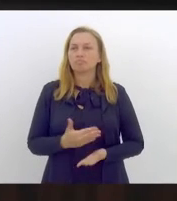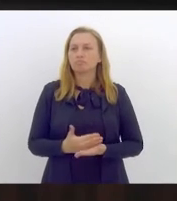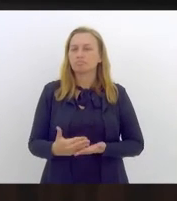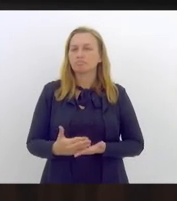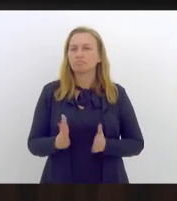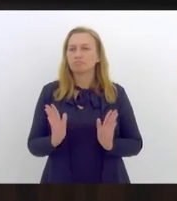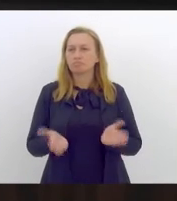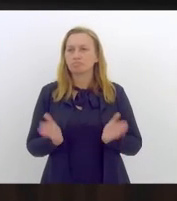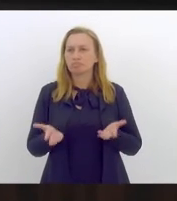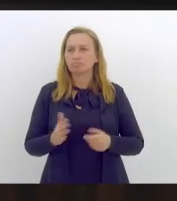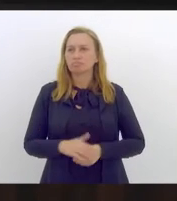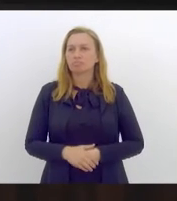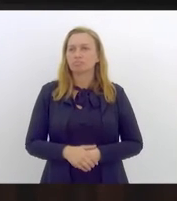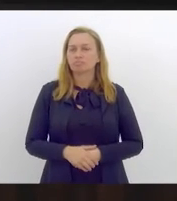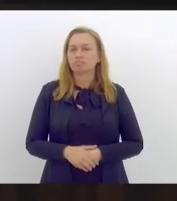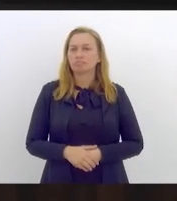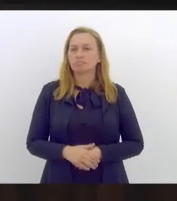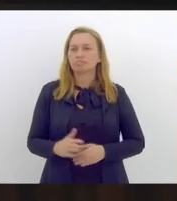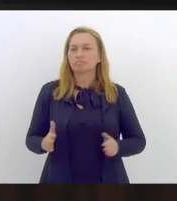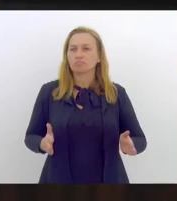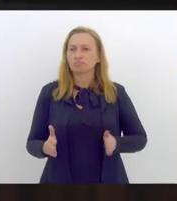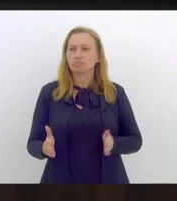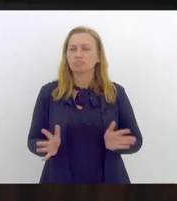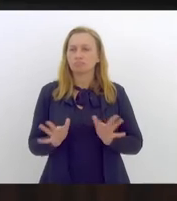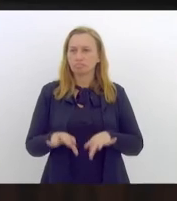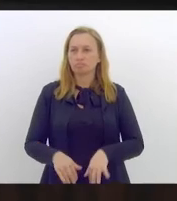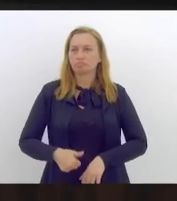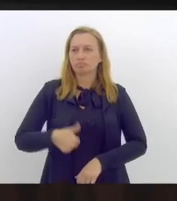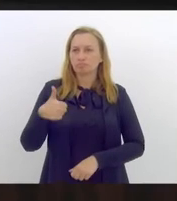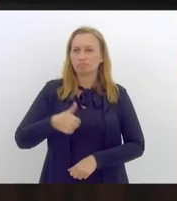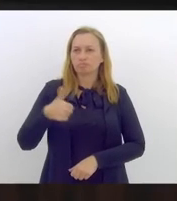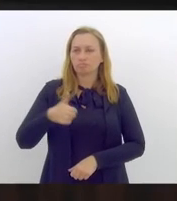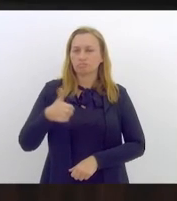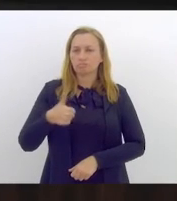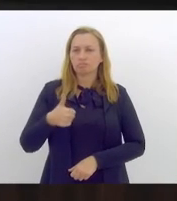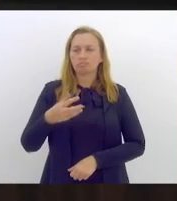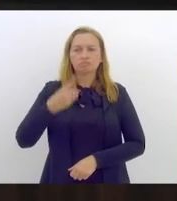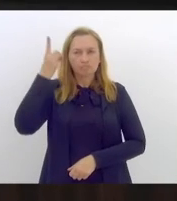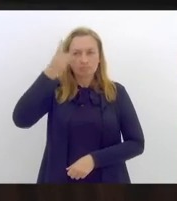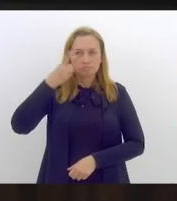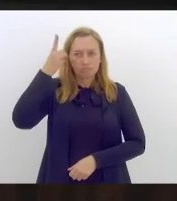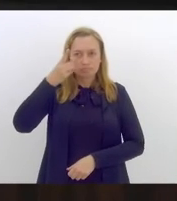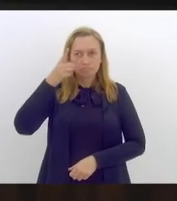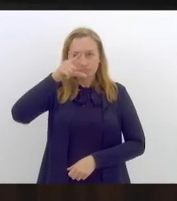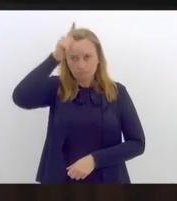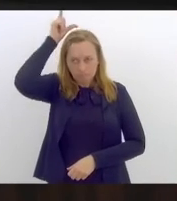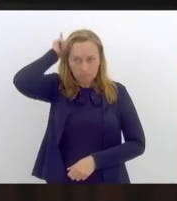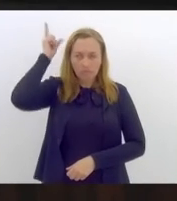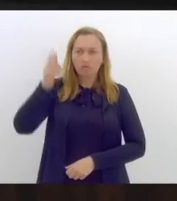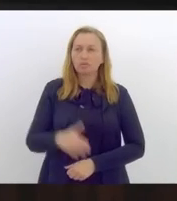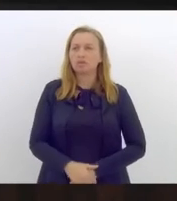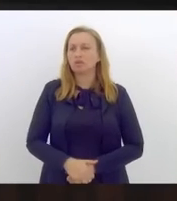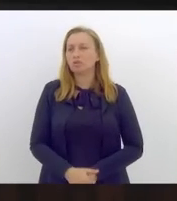inicia-se agora o expediente final. O primeiro orador inscrito é o nobre deputado Luiz Paulo.